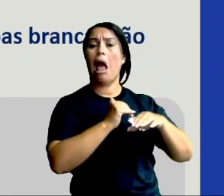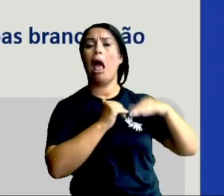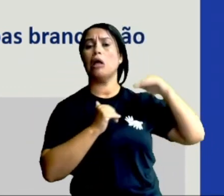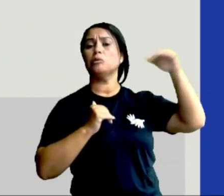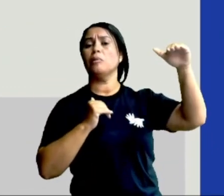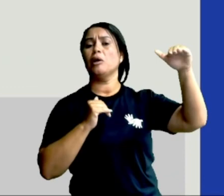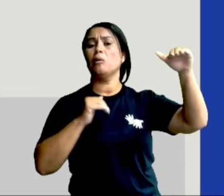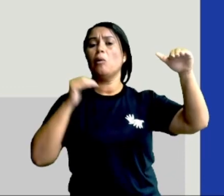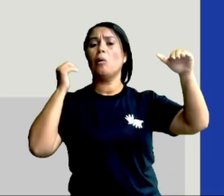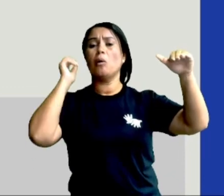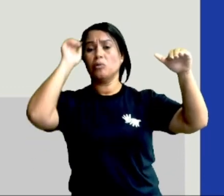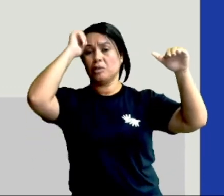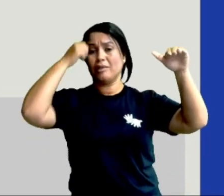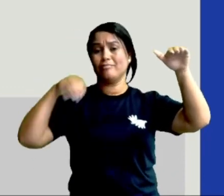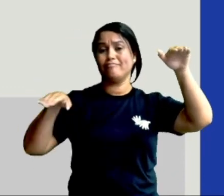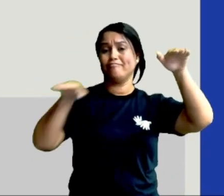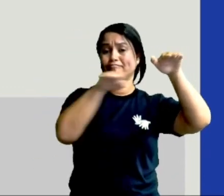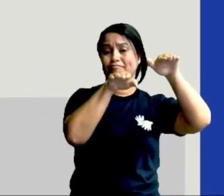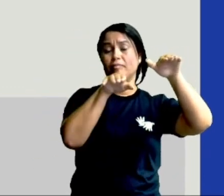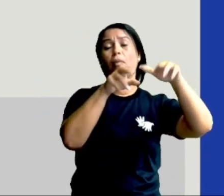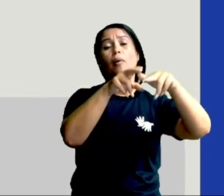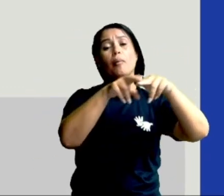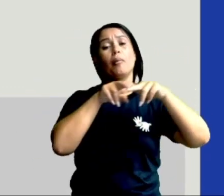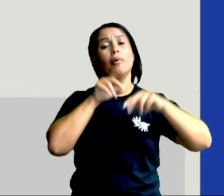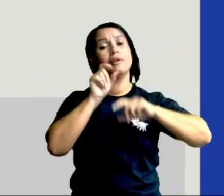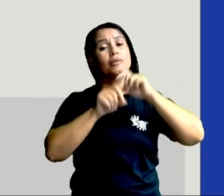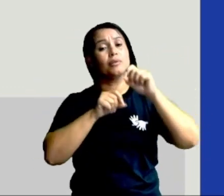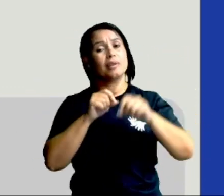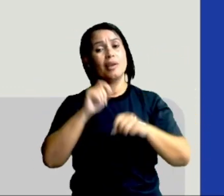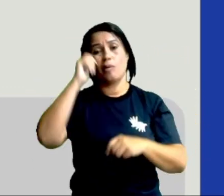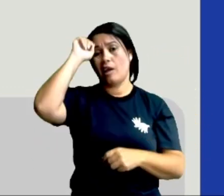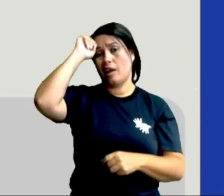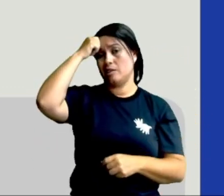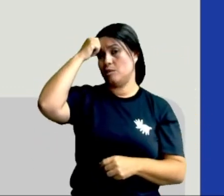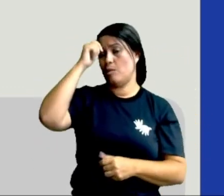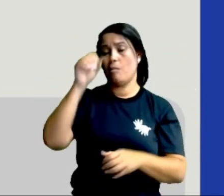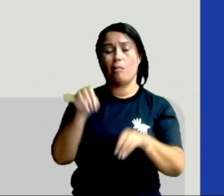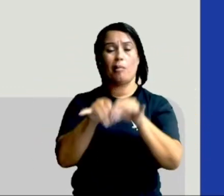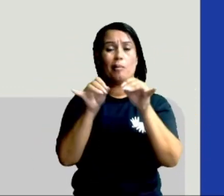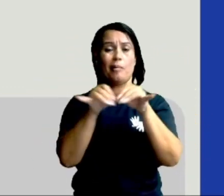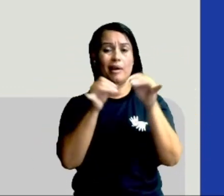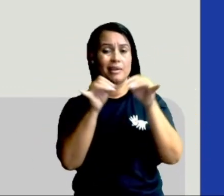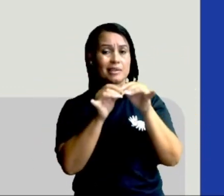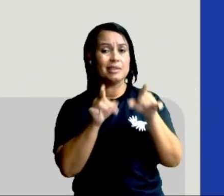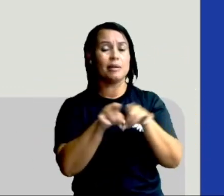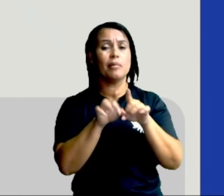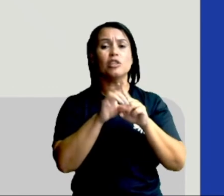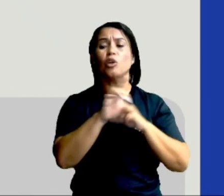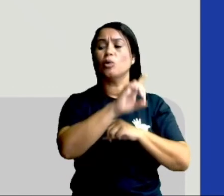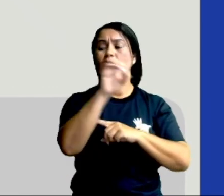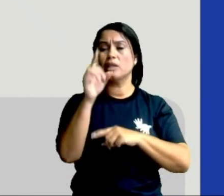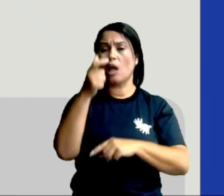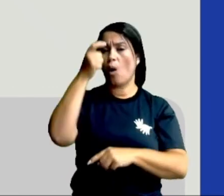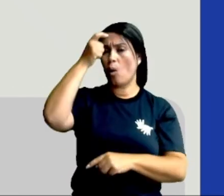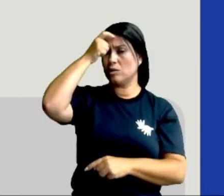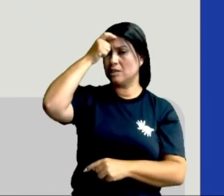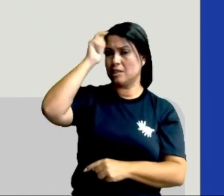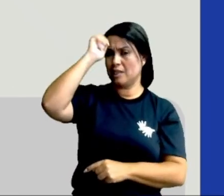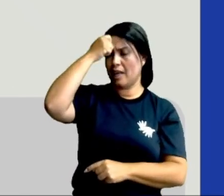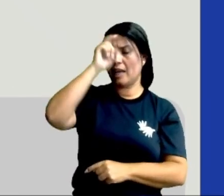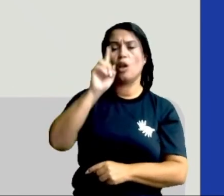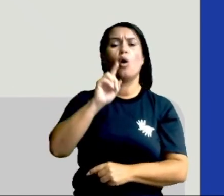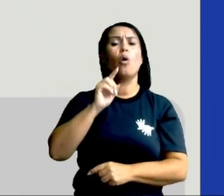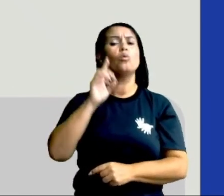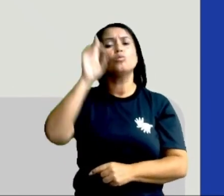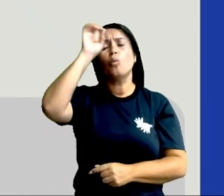exemplo. Por isso, o racismo é uma bobagem, não apenas no Dia da Consciência Negra, mas em